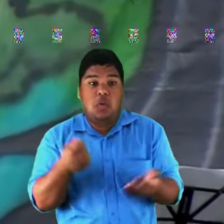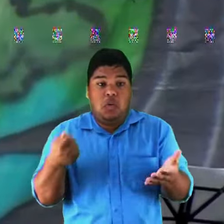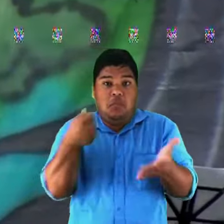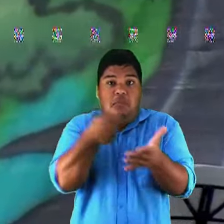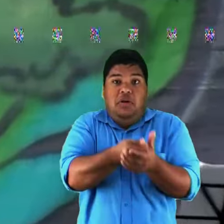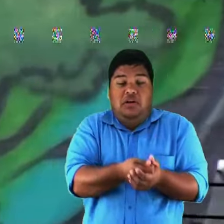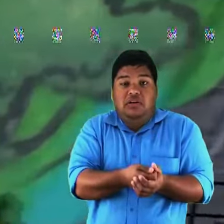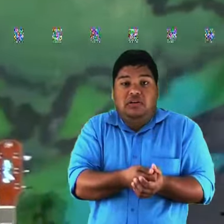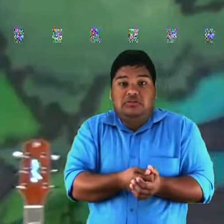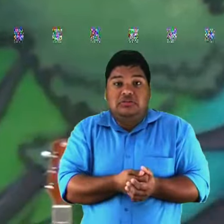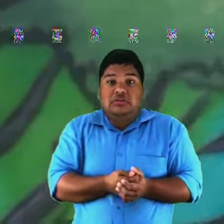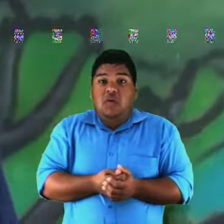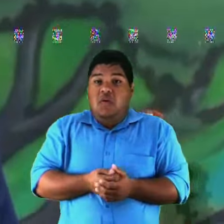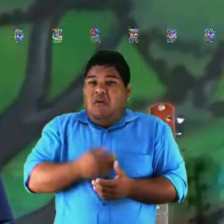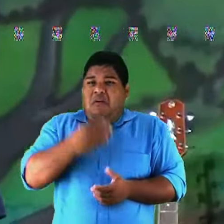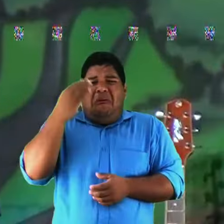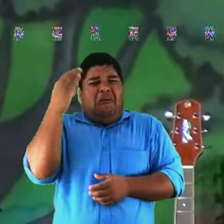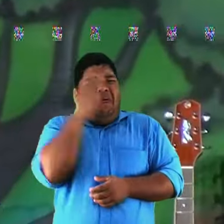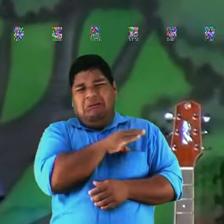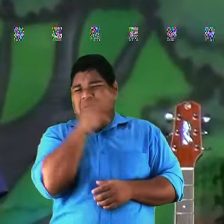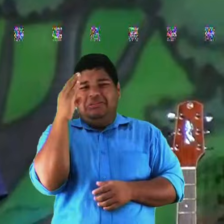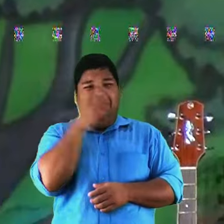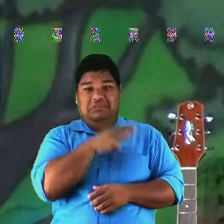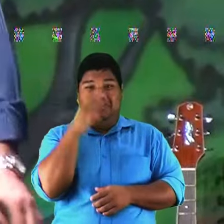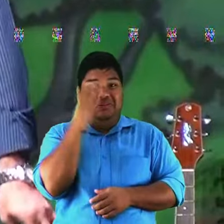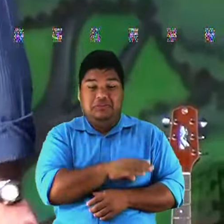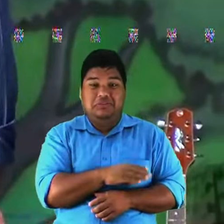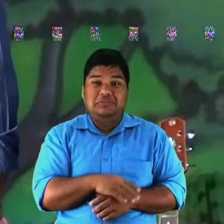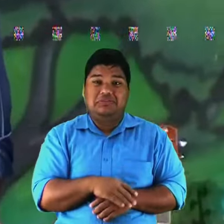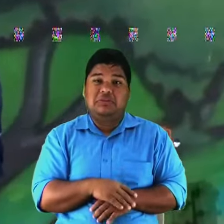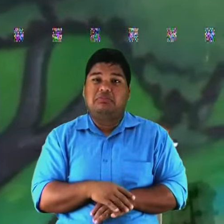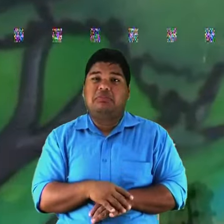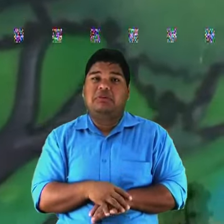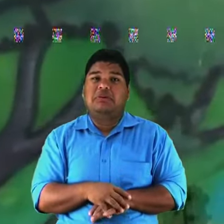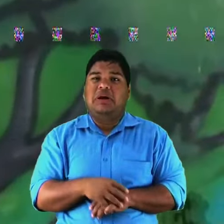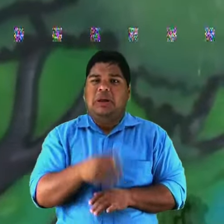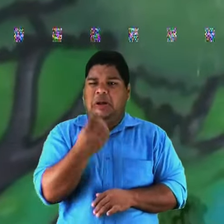economia brasileira. Que loucura! É um tiro no pé.